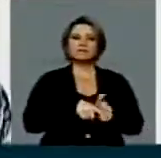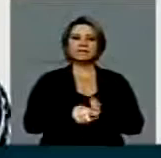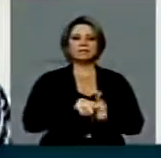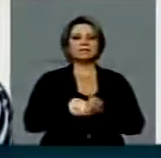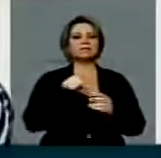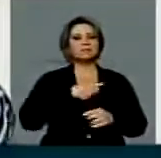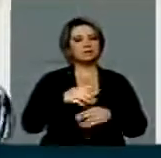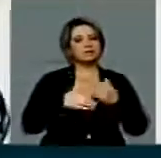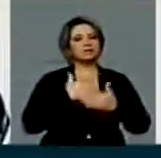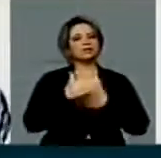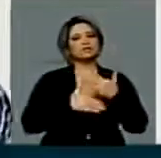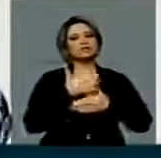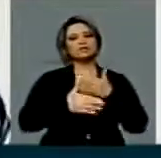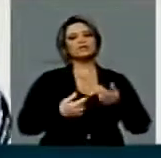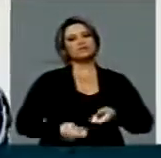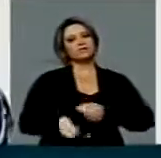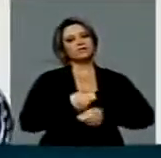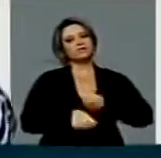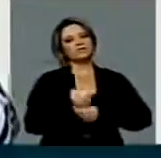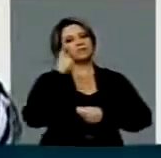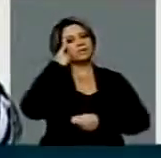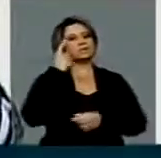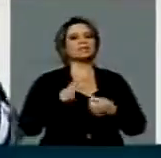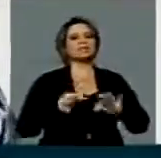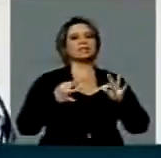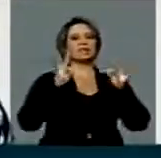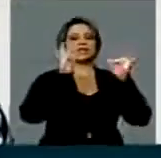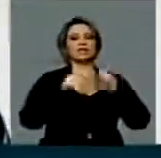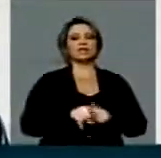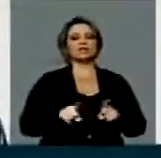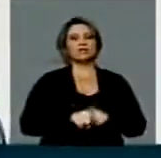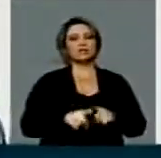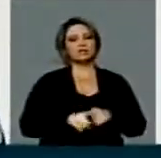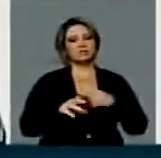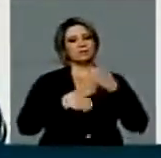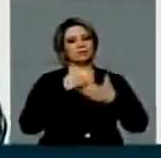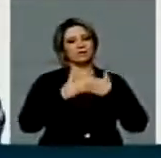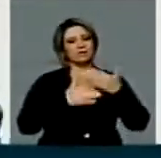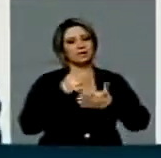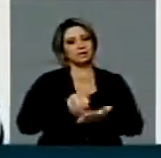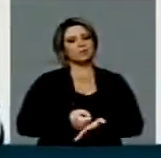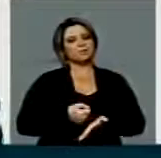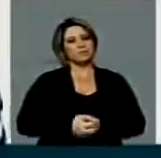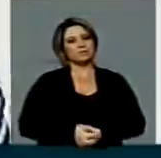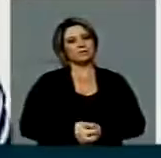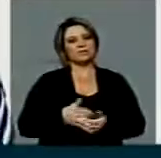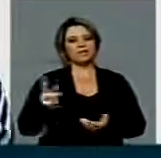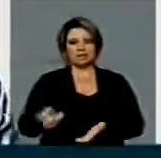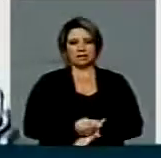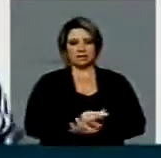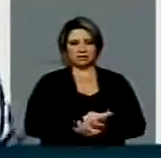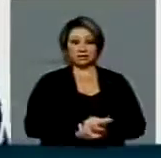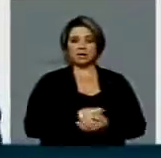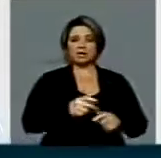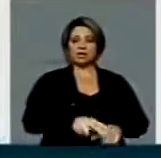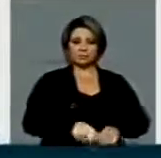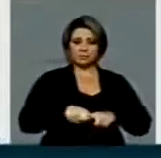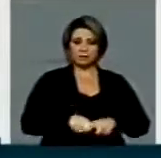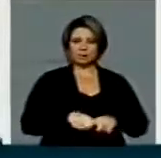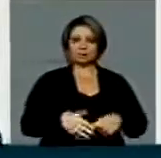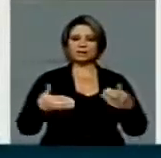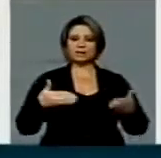necessita, sobretudo, investir em tecnologia para encontrar um salto que deve acontecer. Por isso que